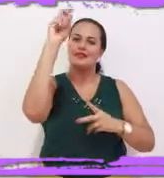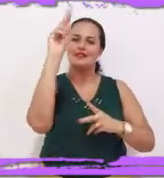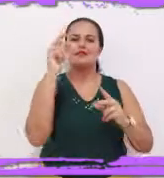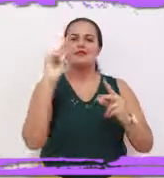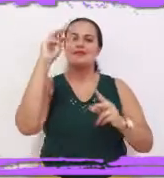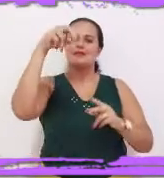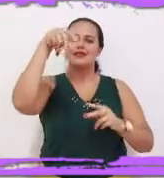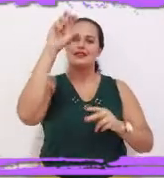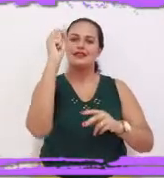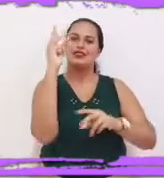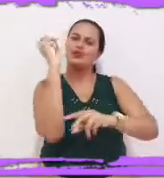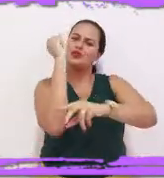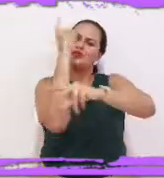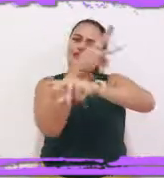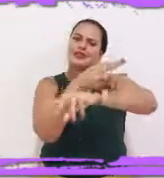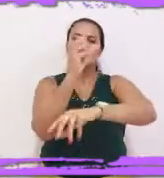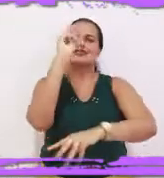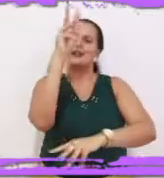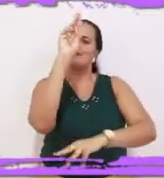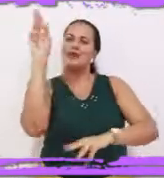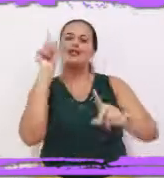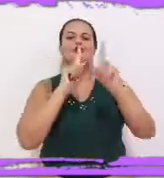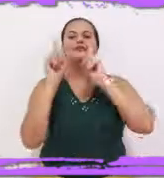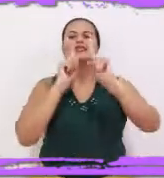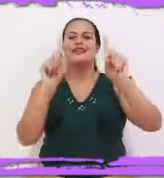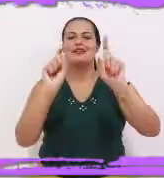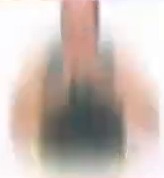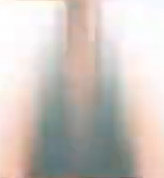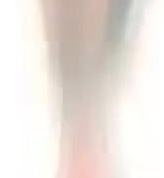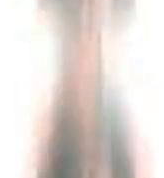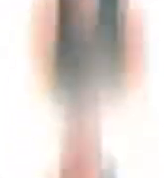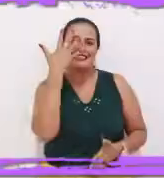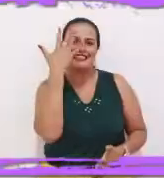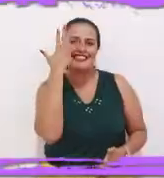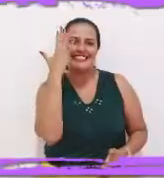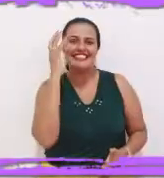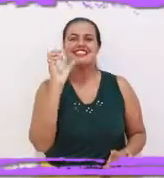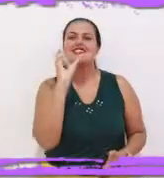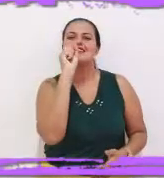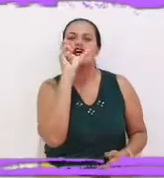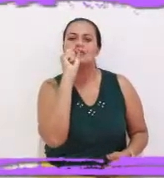da banda Maneva e Mariana Cunha. É lá na Rua 13 da Barra de Maricá.